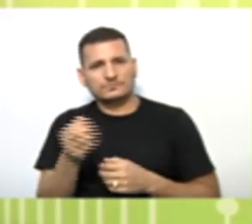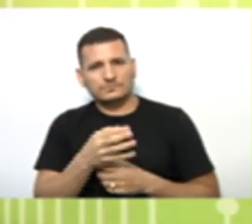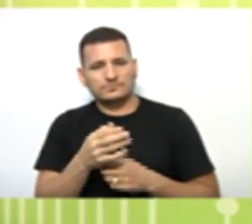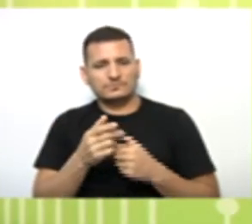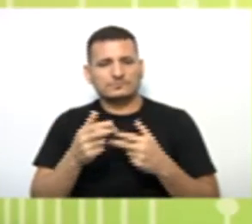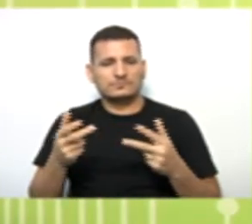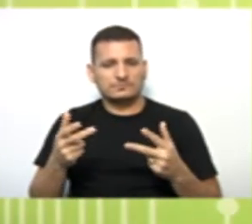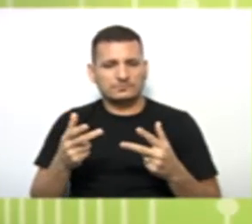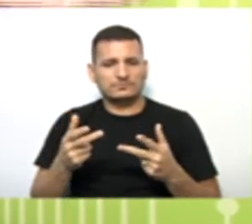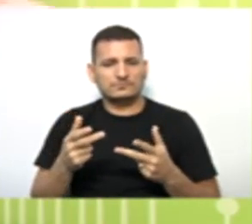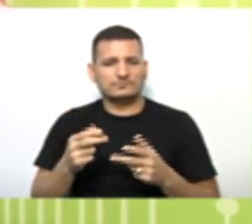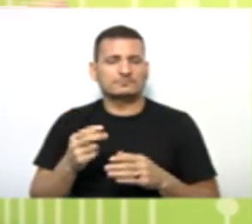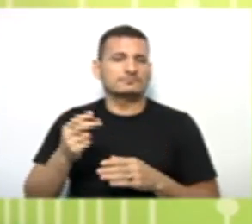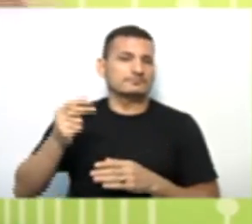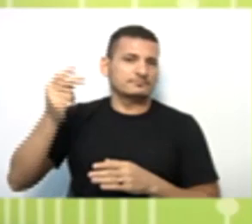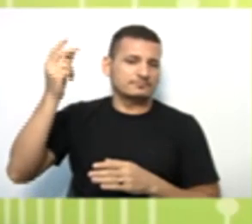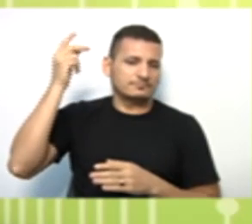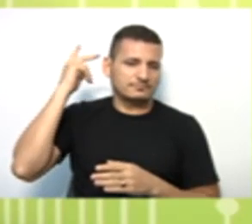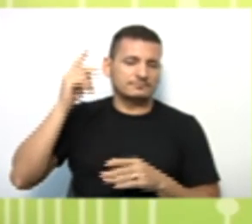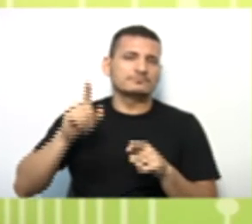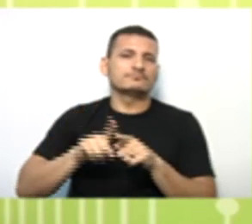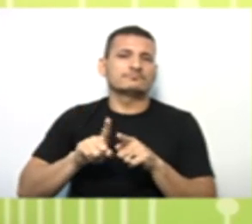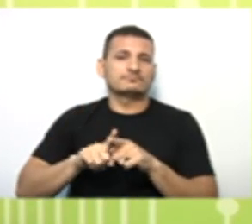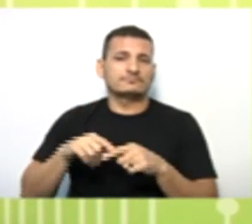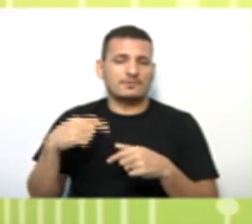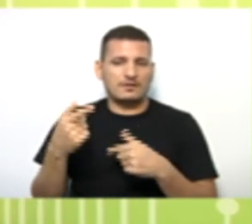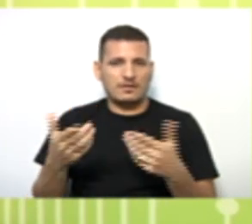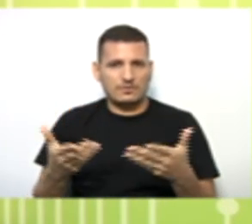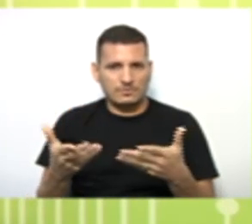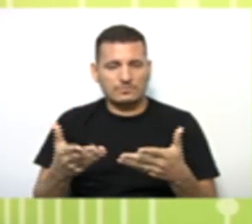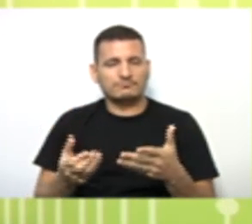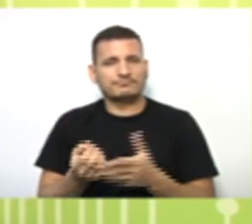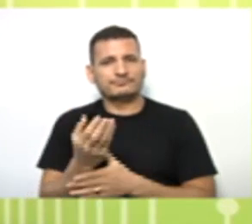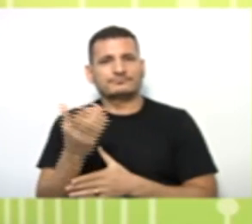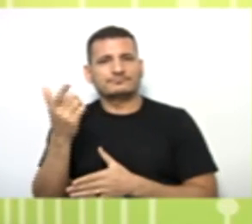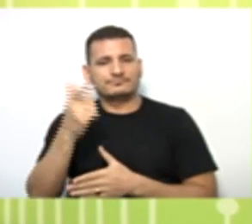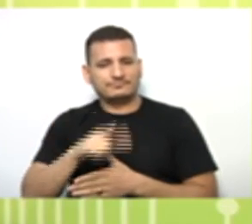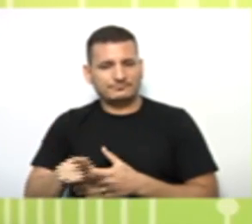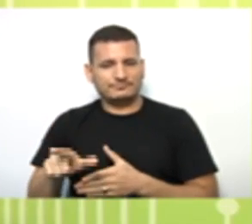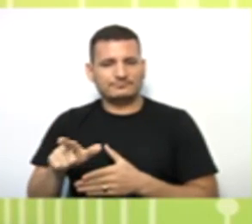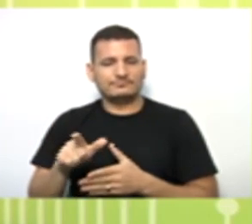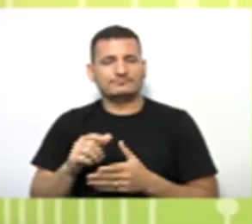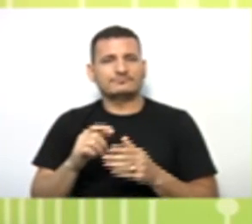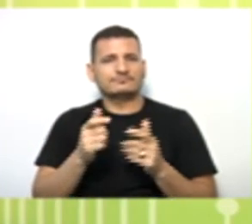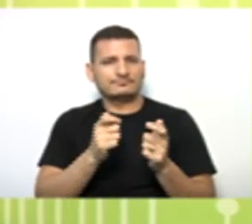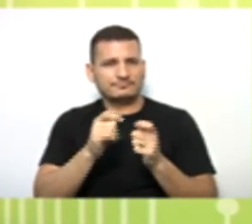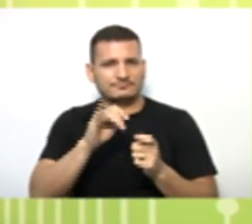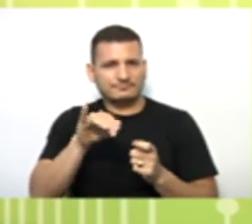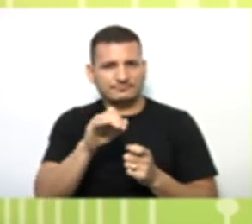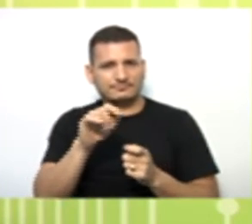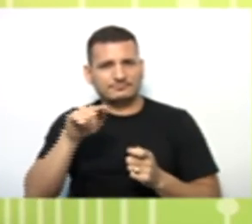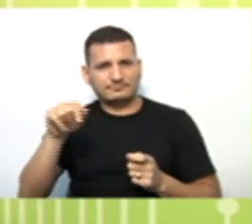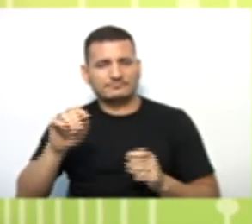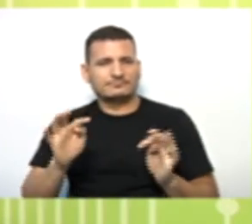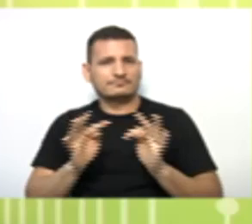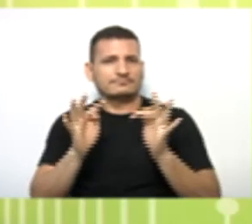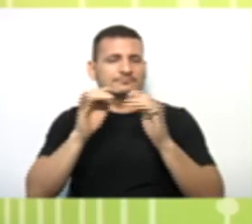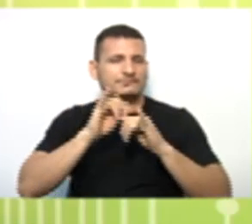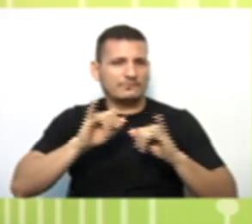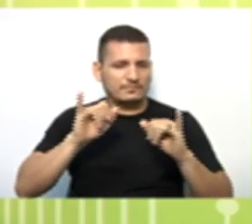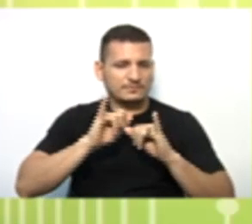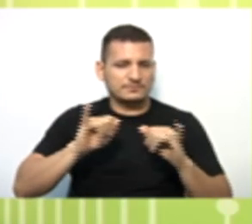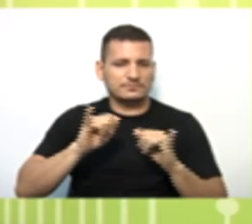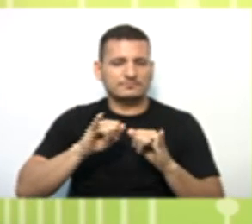agora, coisas antigas que estão surgindo novamente para revolucionar o mercado, sobre games, sobre tecnologia da informação,